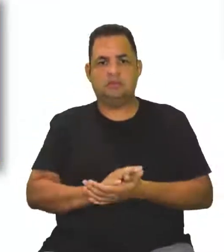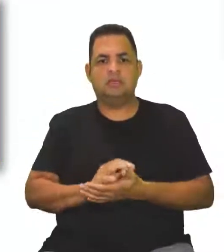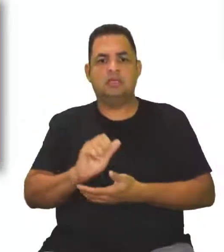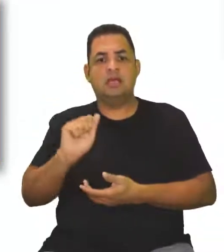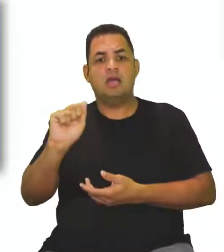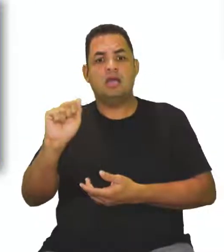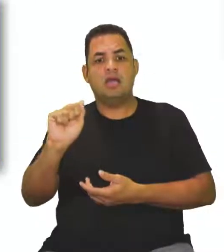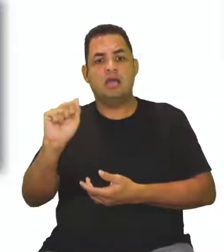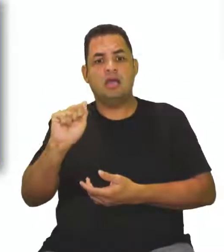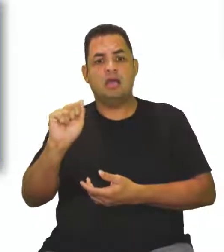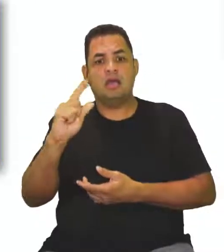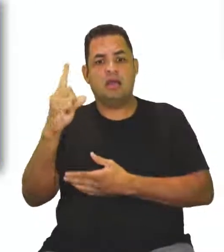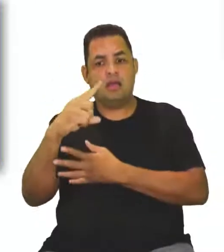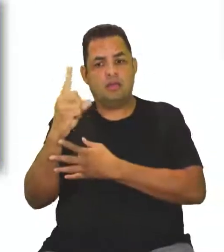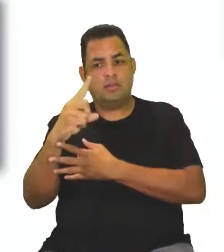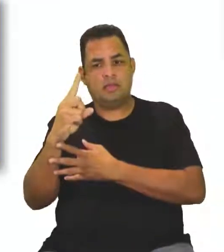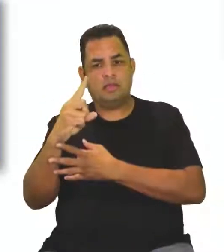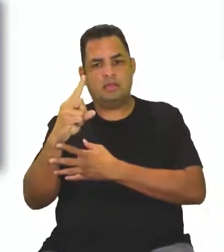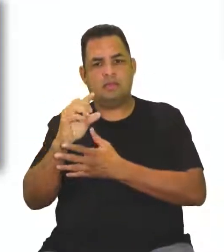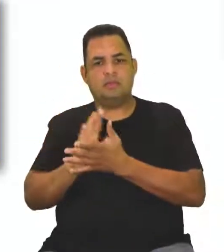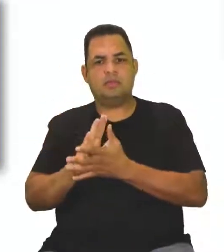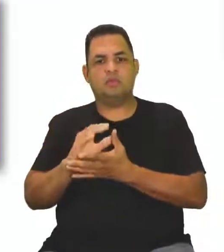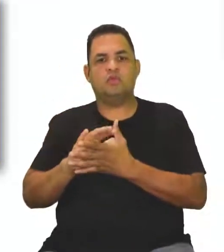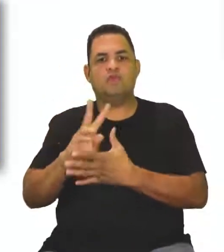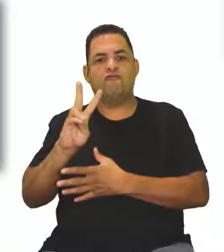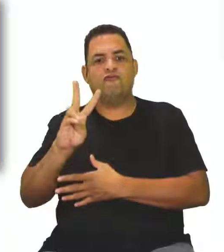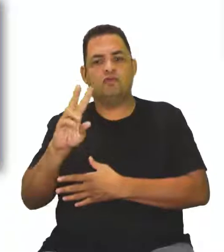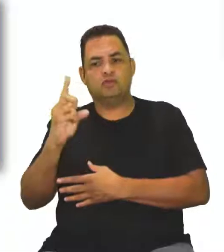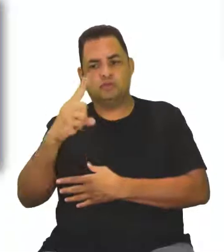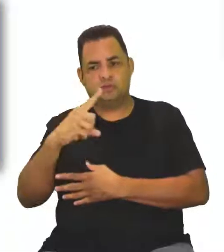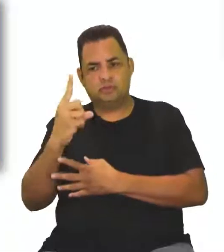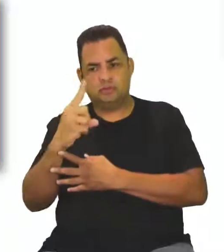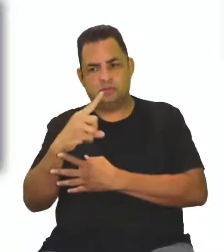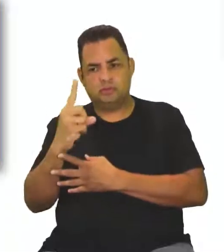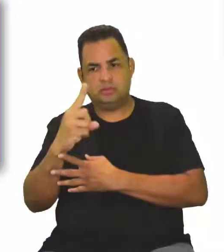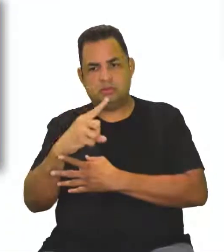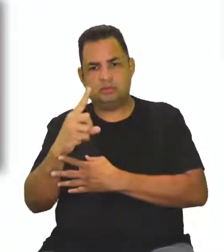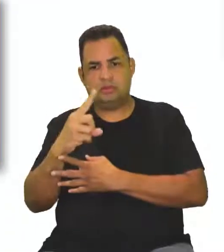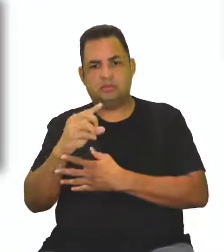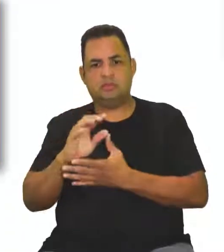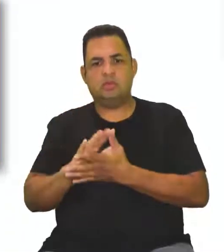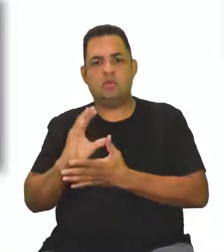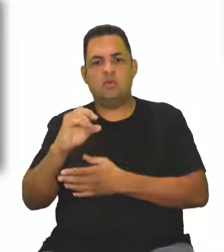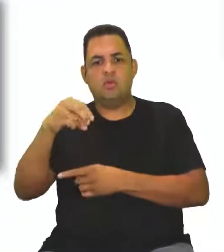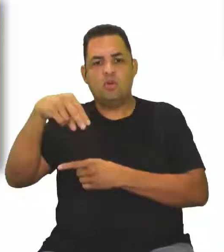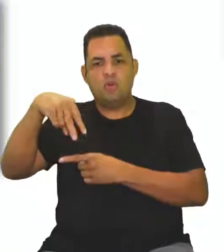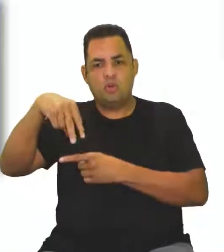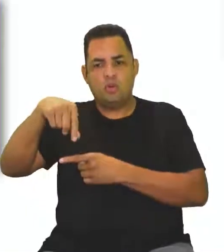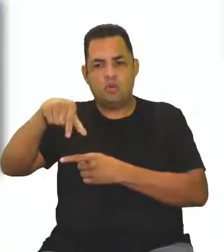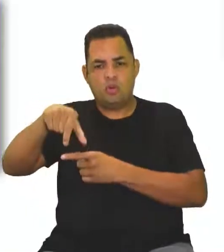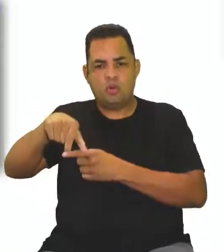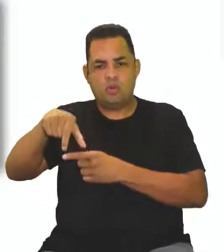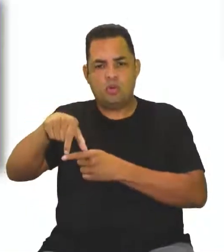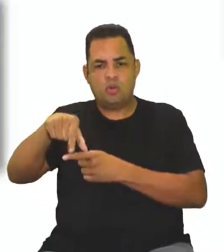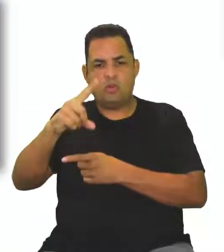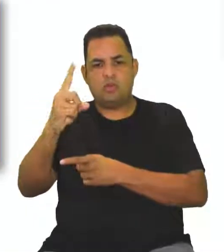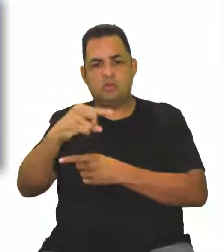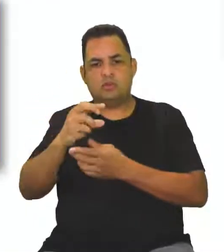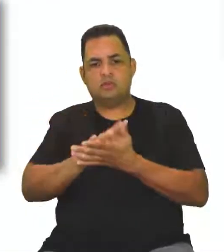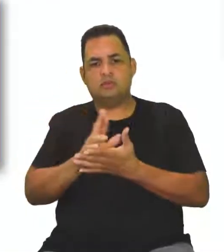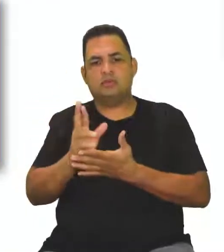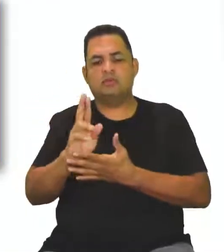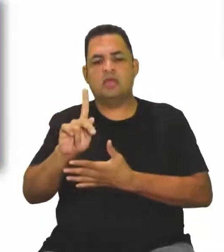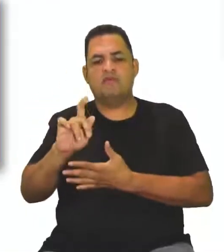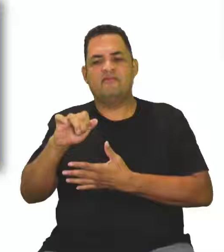amperímetro, voltímetro, ohmímetro, galvanômetro. Então nós temos vários tipos de instrumento